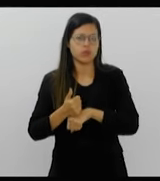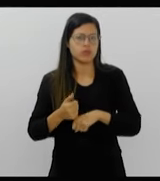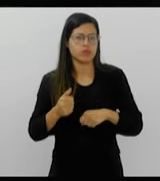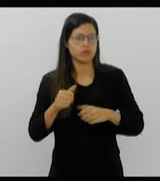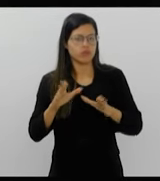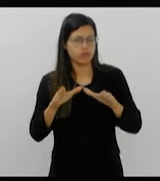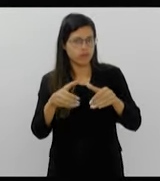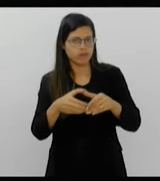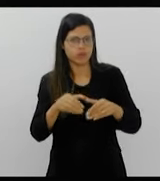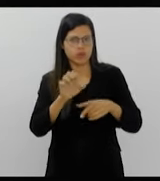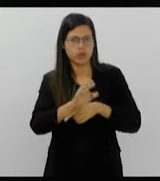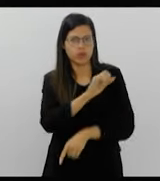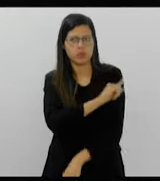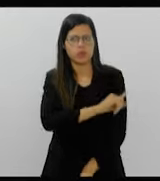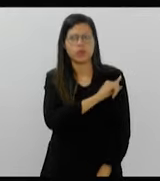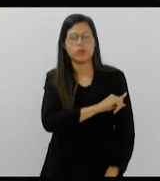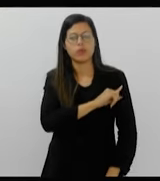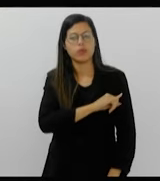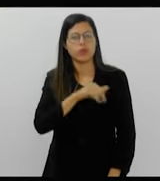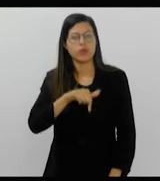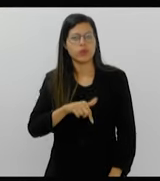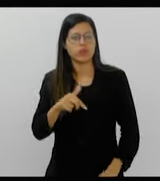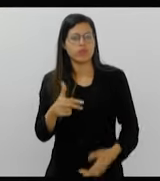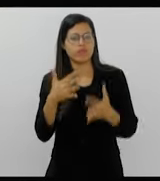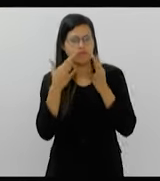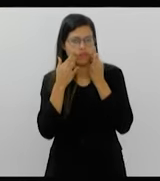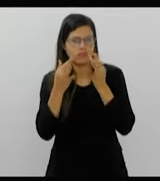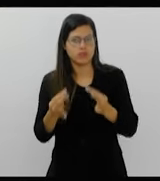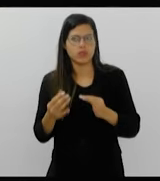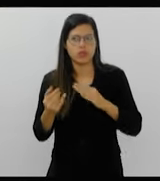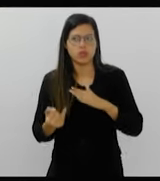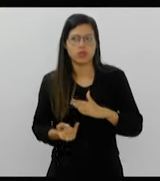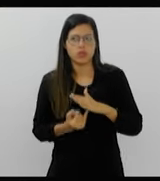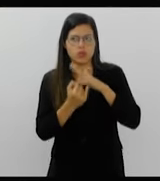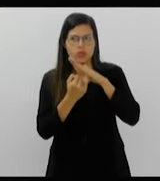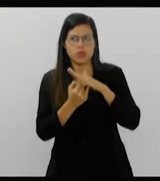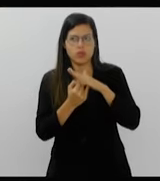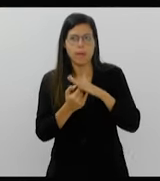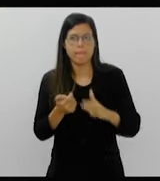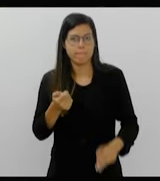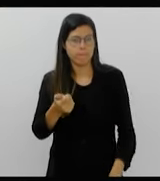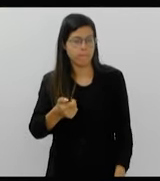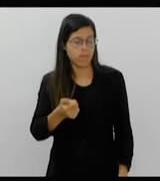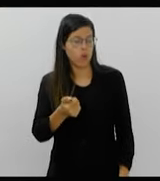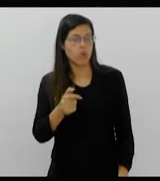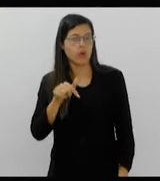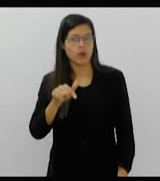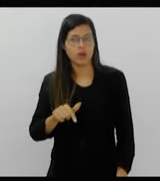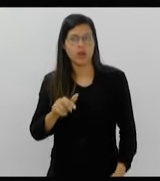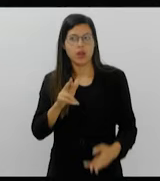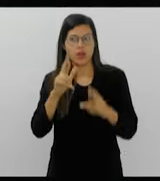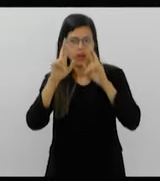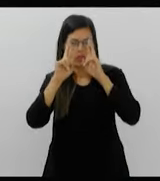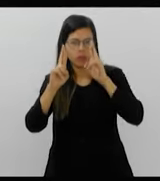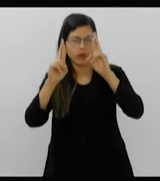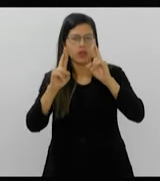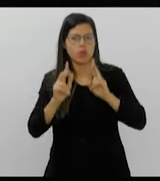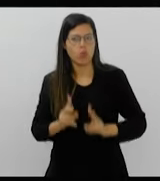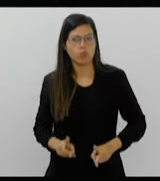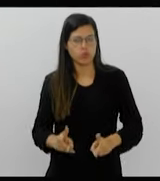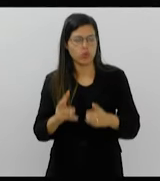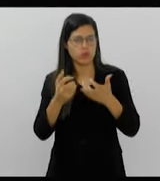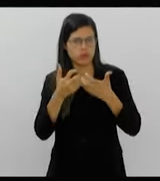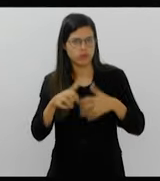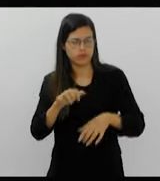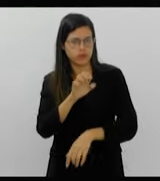do Estado do Rio de Janeiro, e seja sensível para que essa instituição, uma das poucas respeitadas que continua em pleno funcionamento aqui